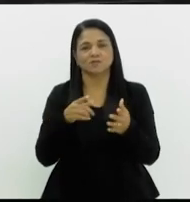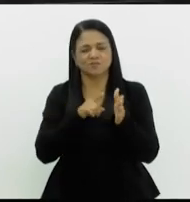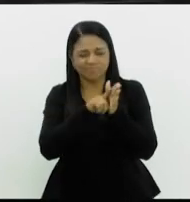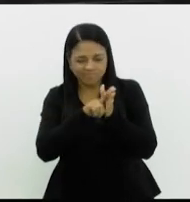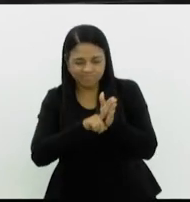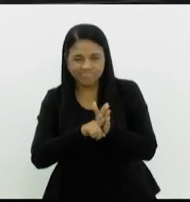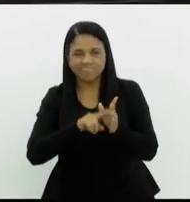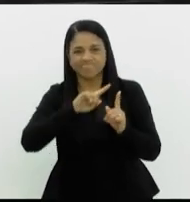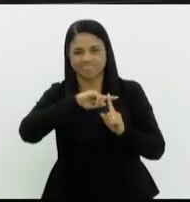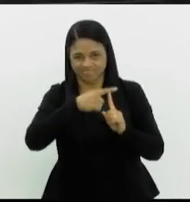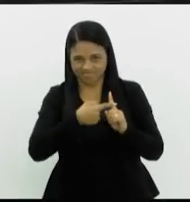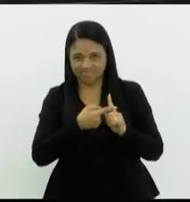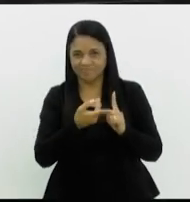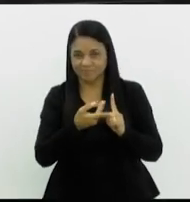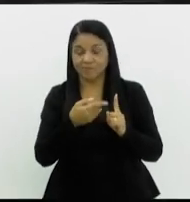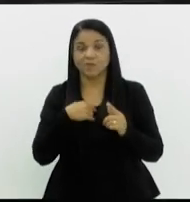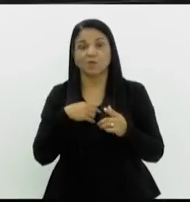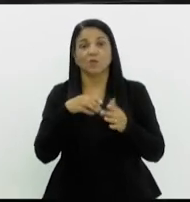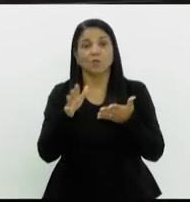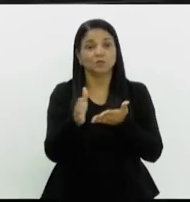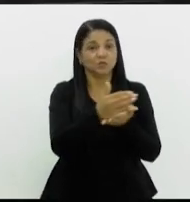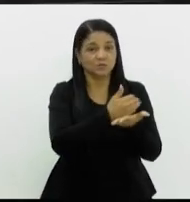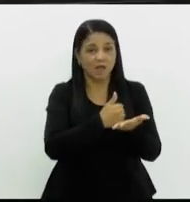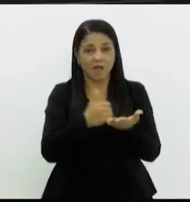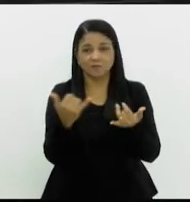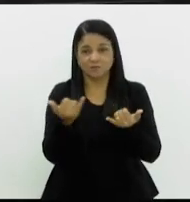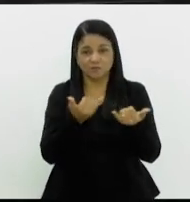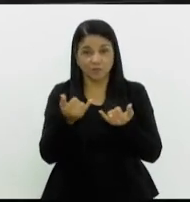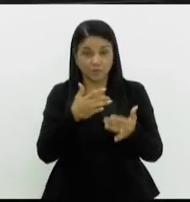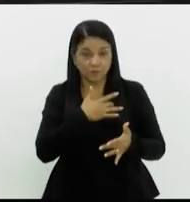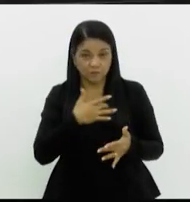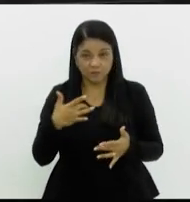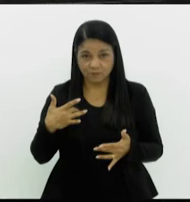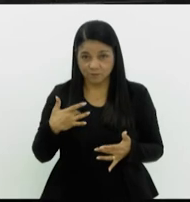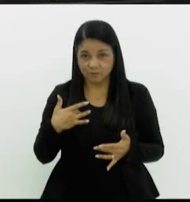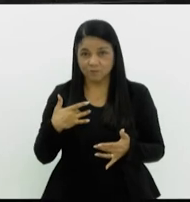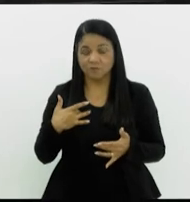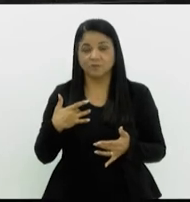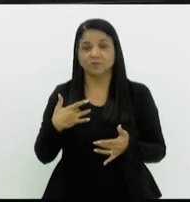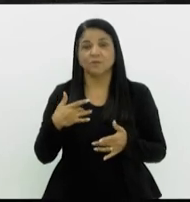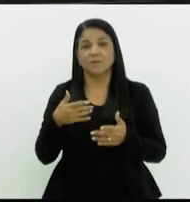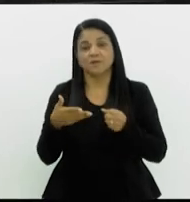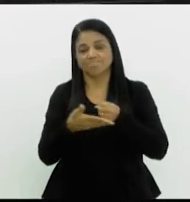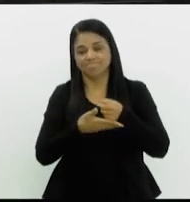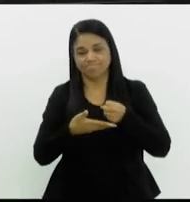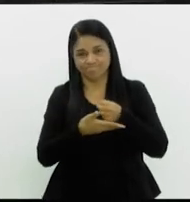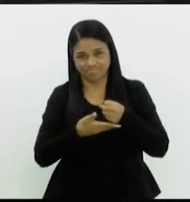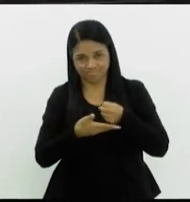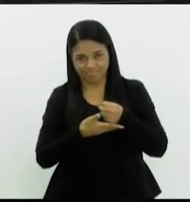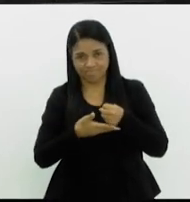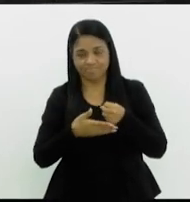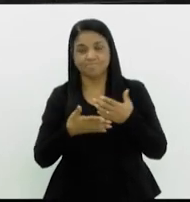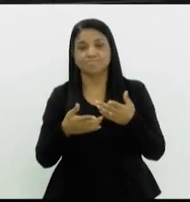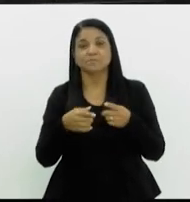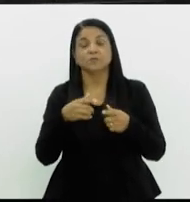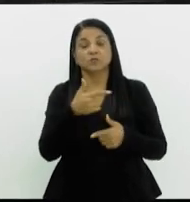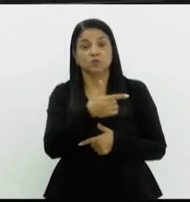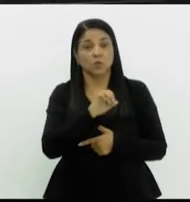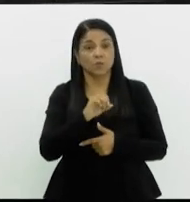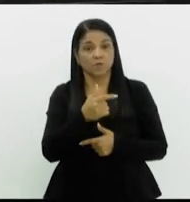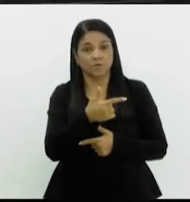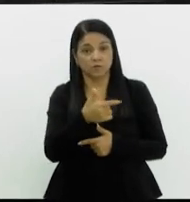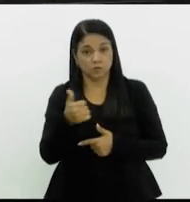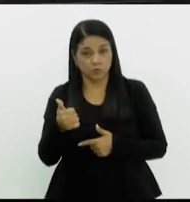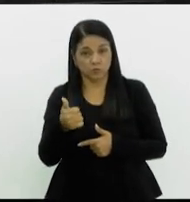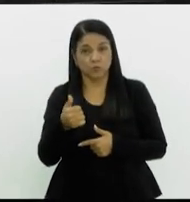dizer que os dados do Sistema de Informação em Saúde para Atenção Básica informam que, em 2021,